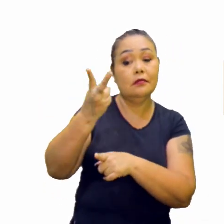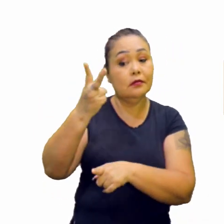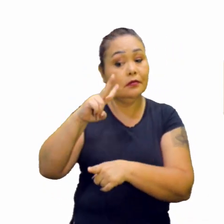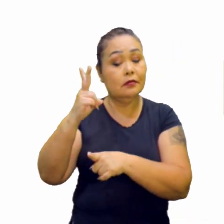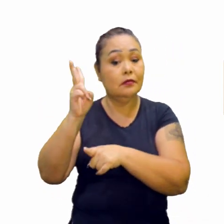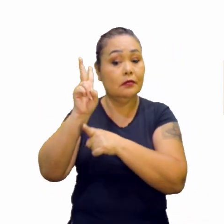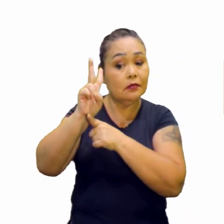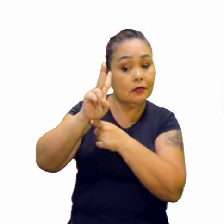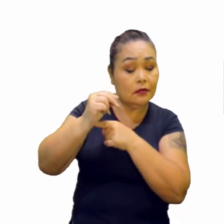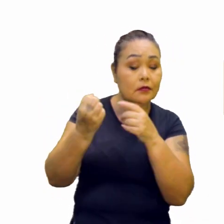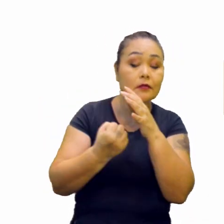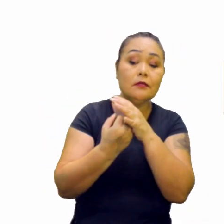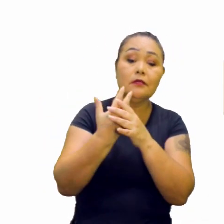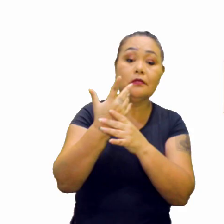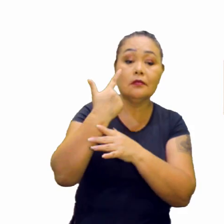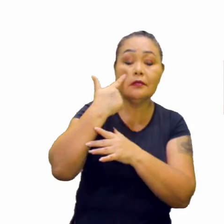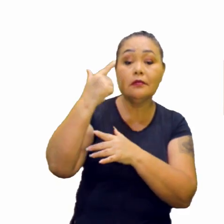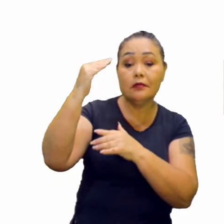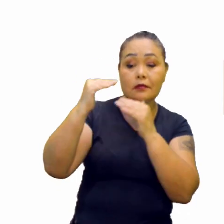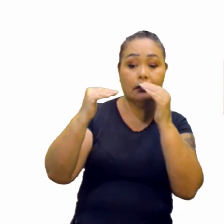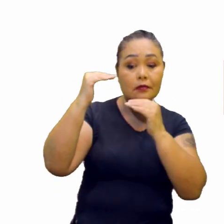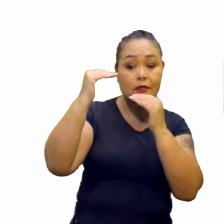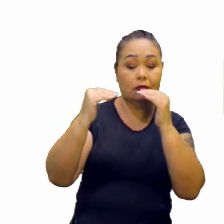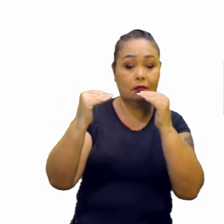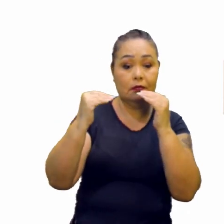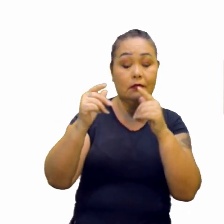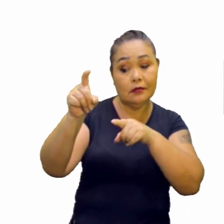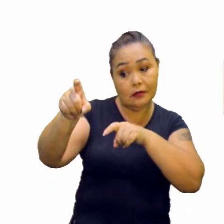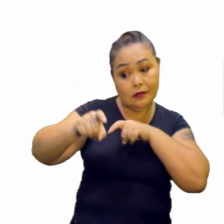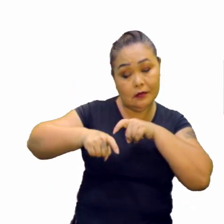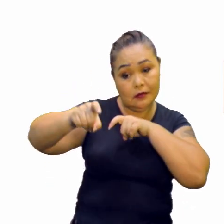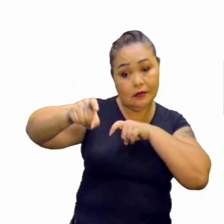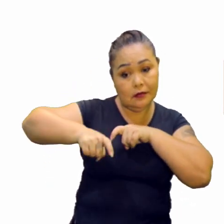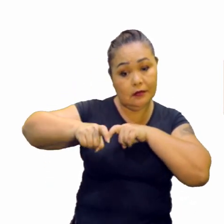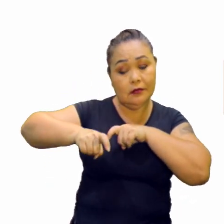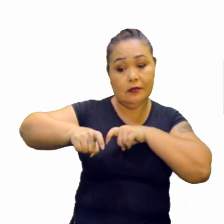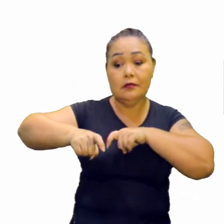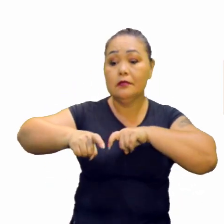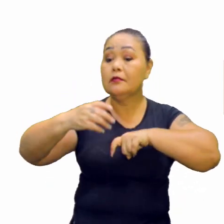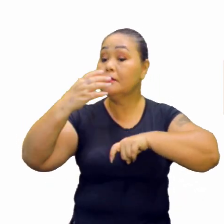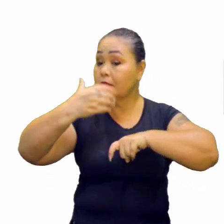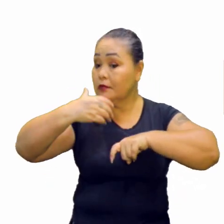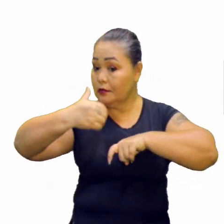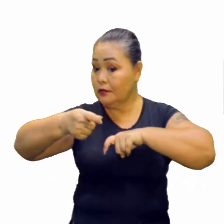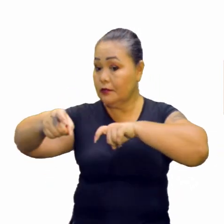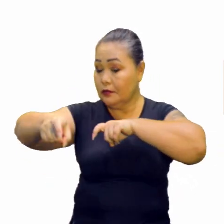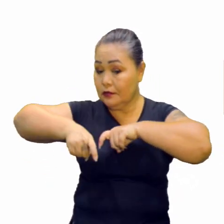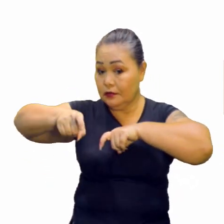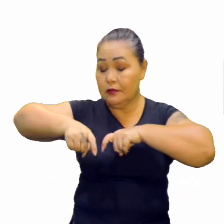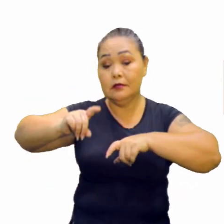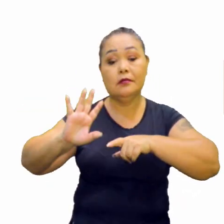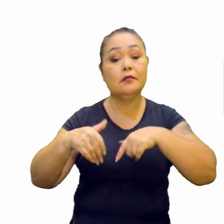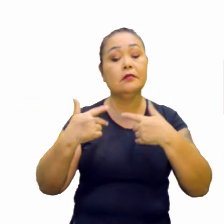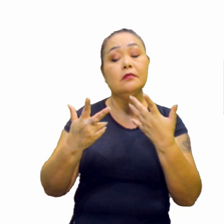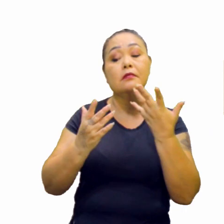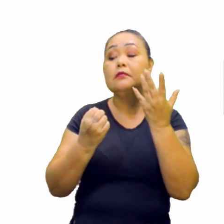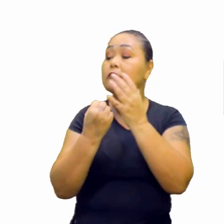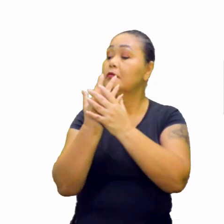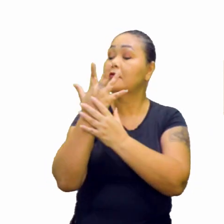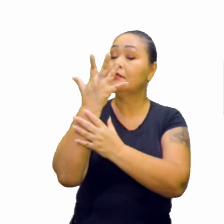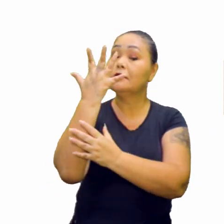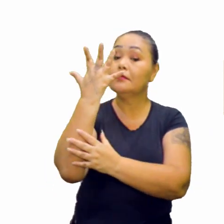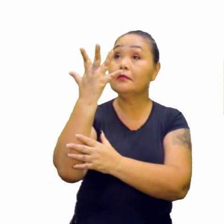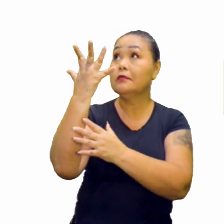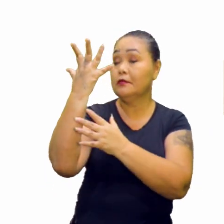que já estão no padrão de agricultura, fruticultura. As plantas silvestres,